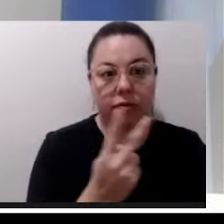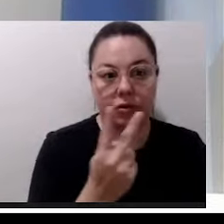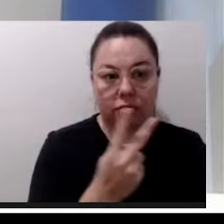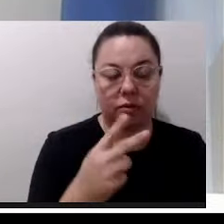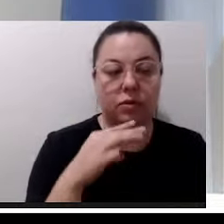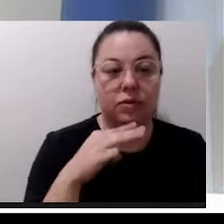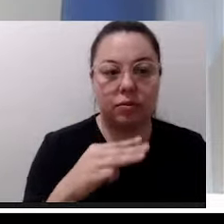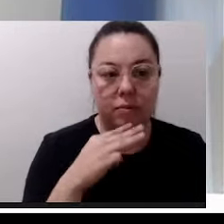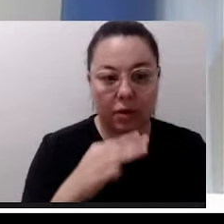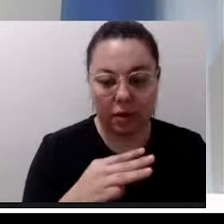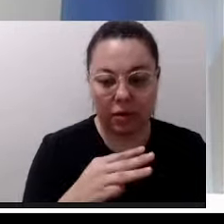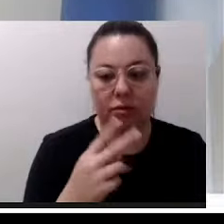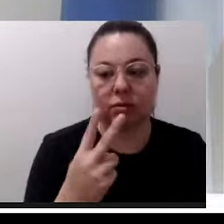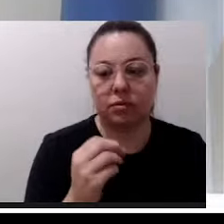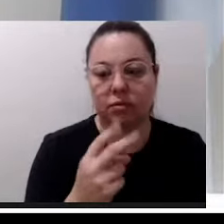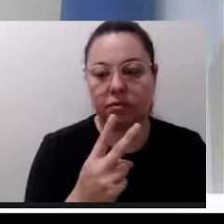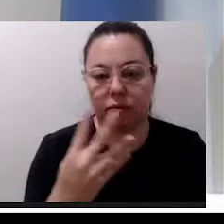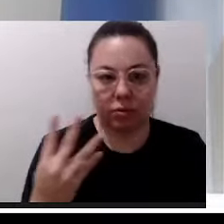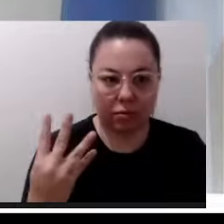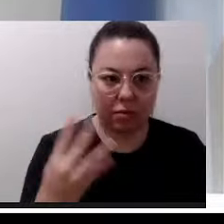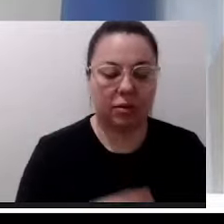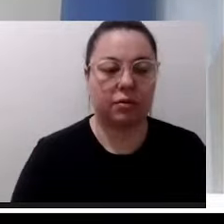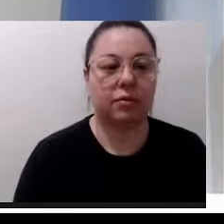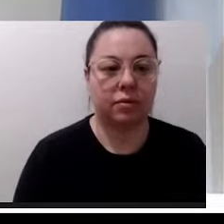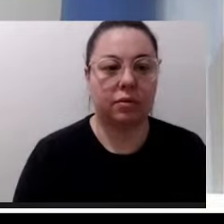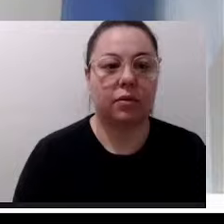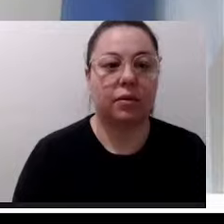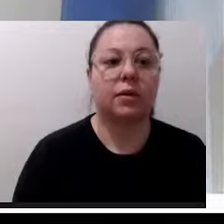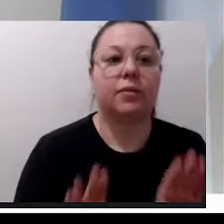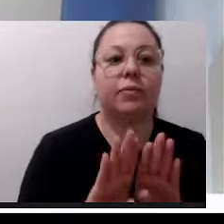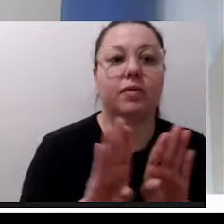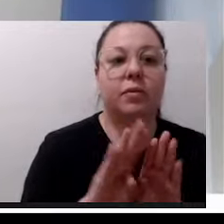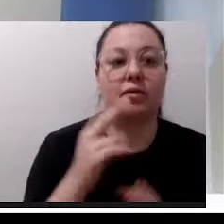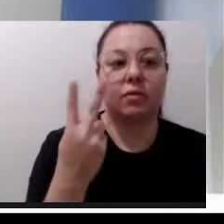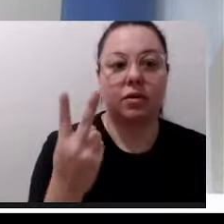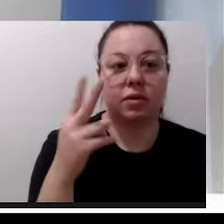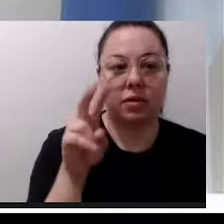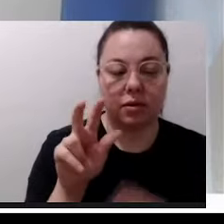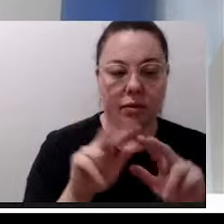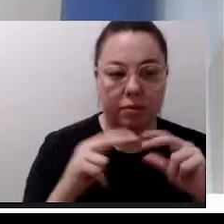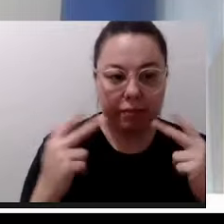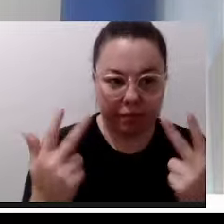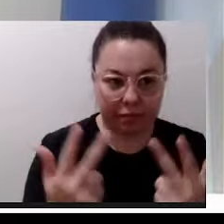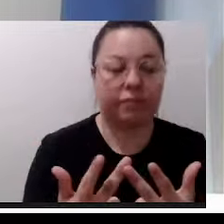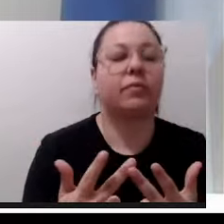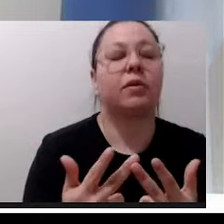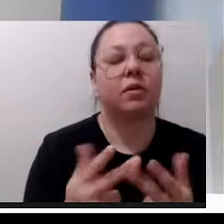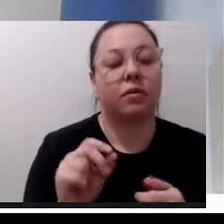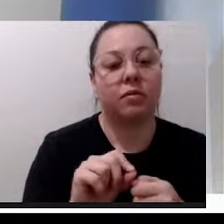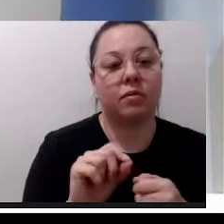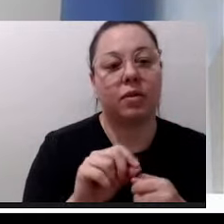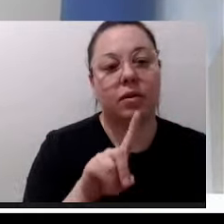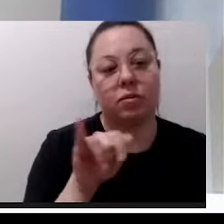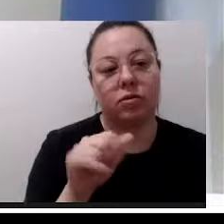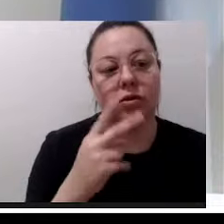22 de março de 2024. E 25ª sessão ordinária, realizada no dia